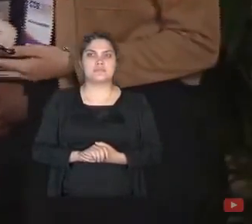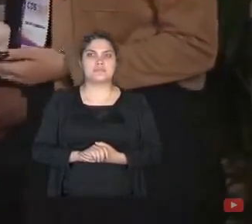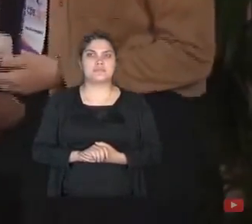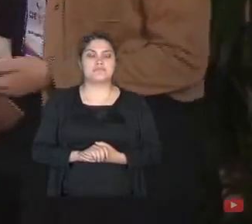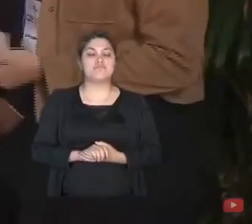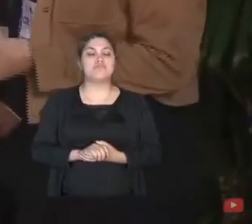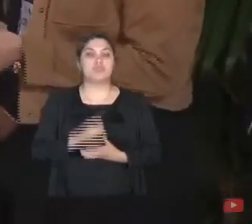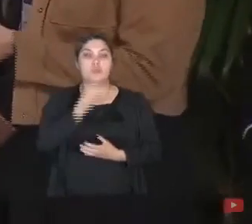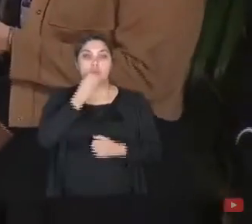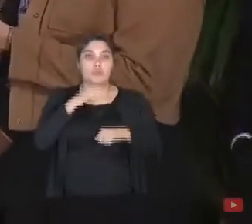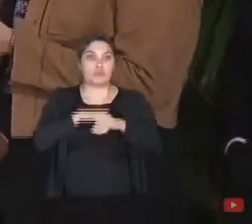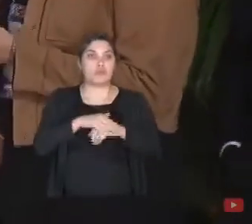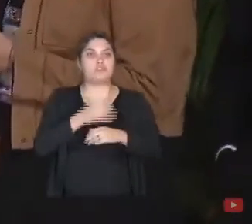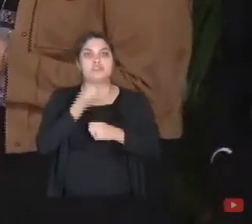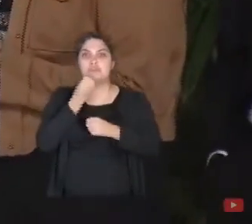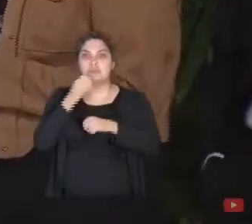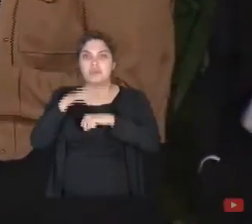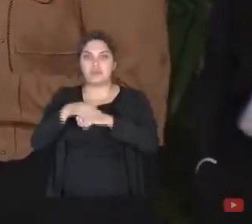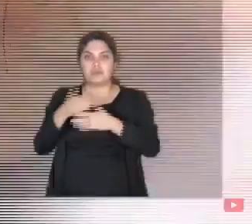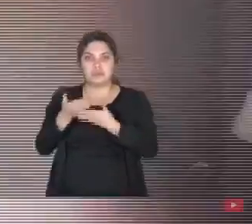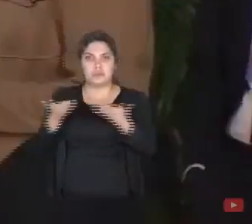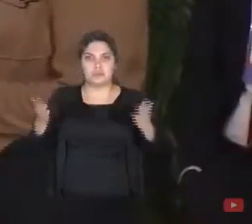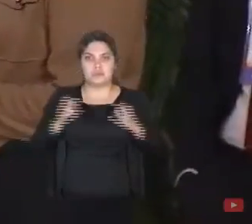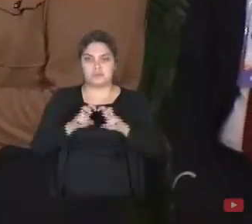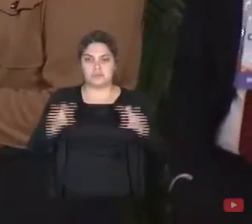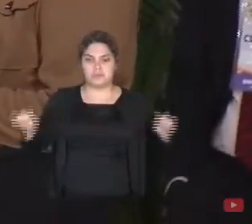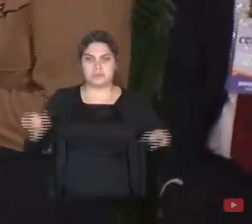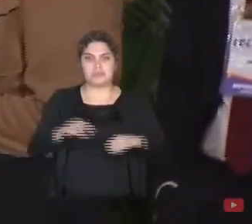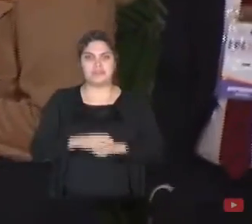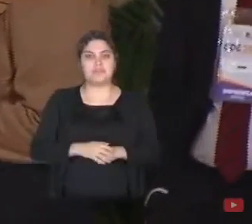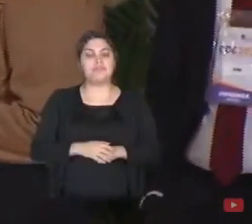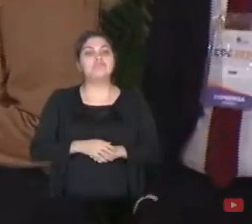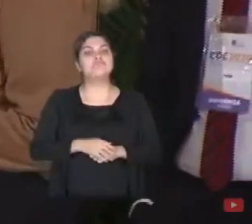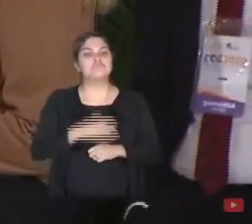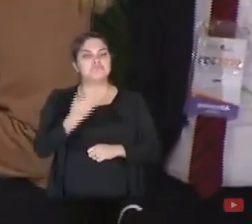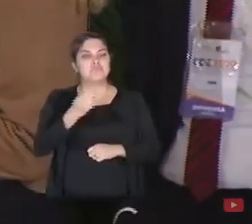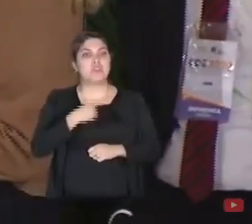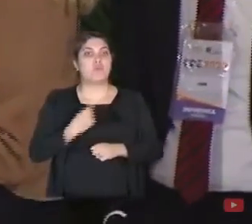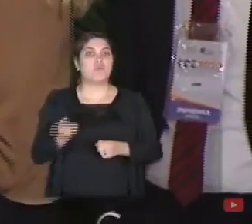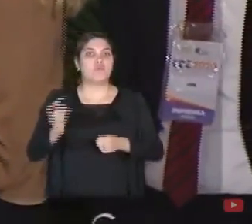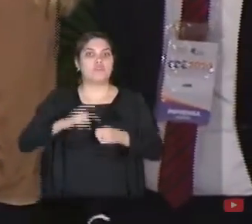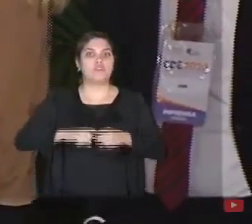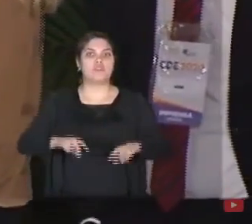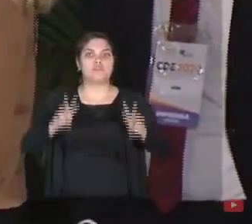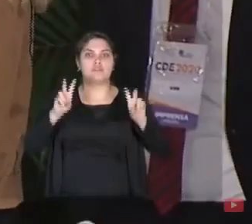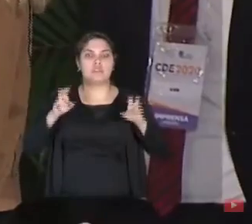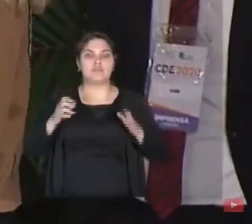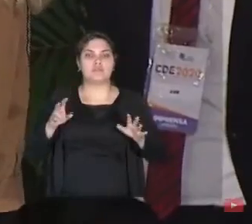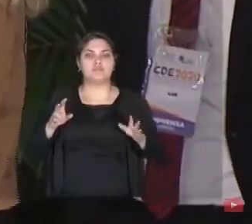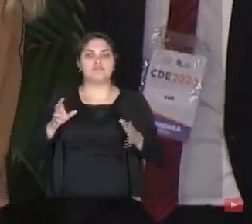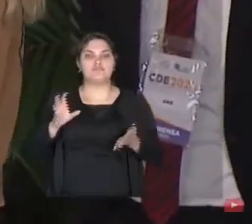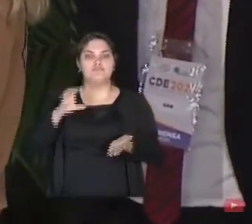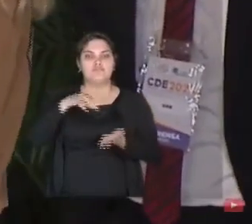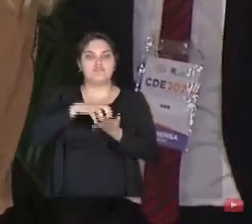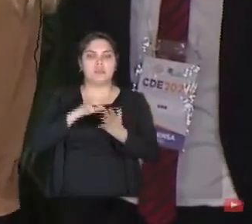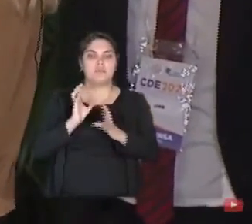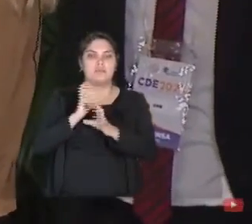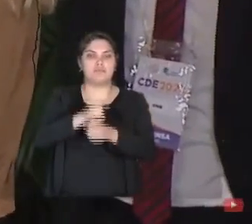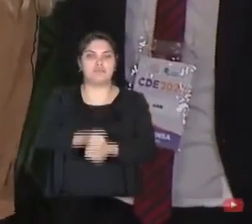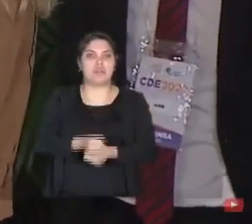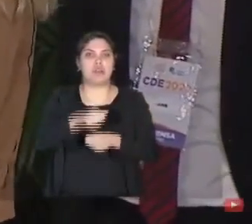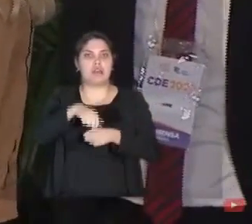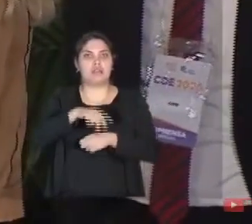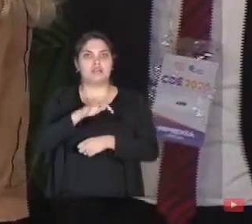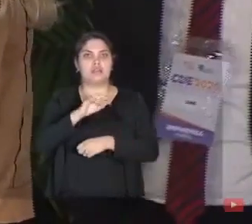Boa noite, ministro. Boa noite a todos da mesa. Ministro, eu vou voltar ao tema da centralização, da totalização dos votos